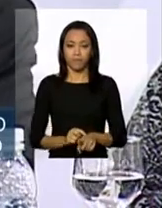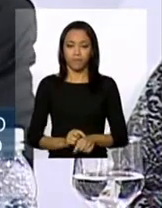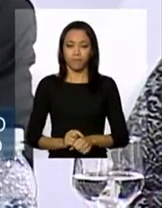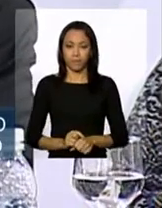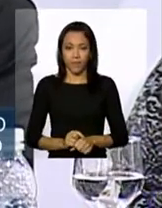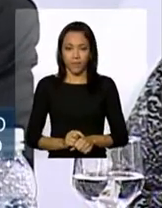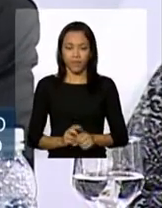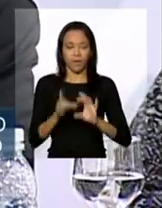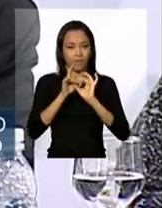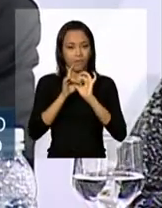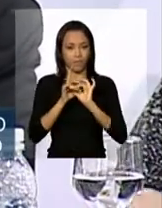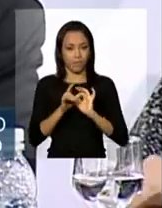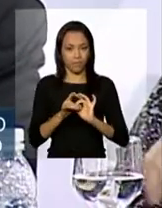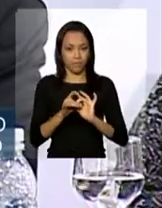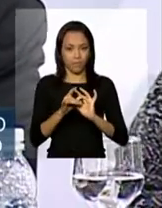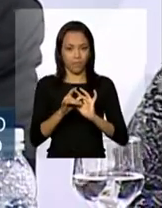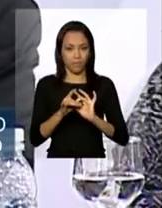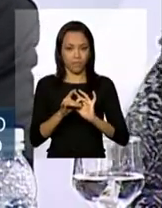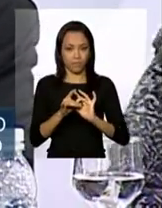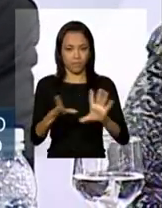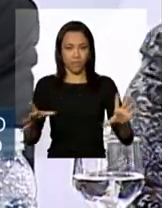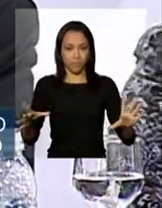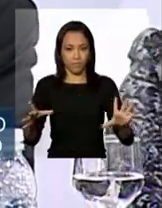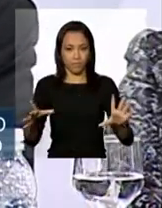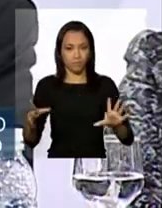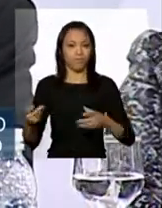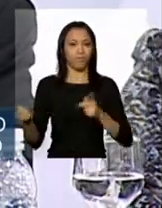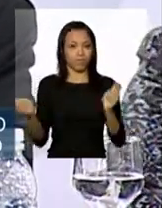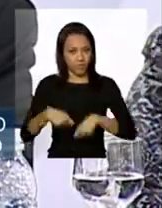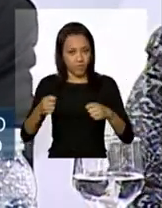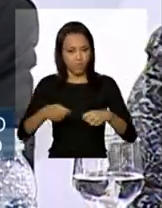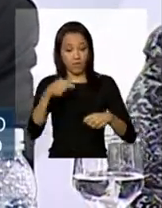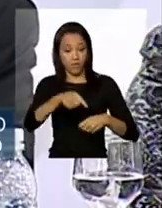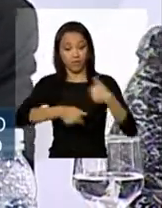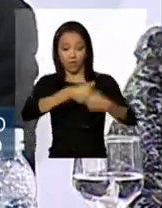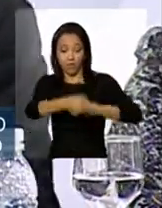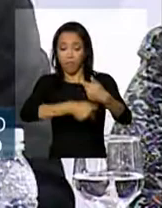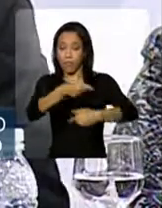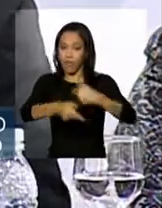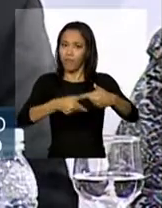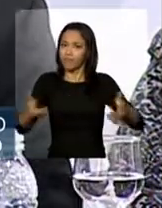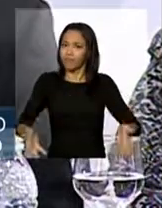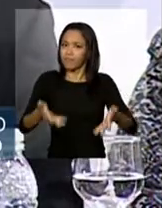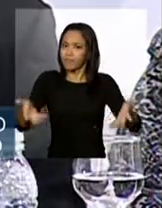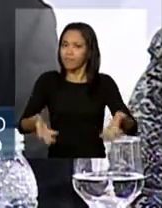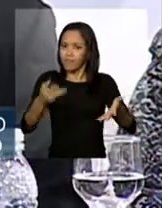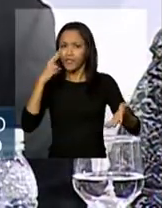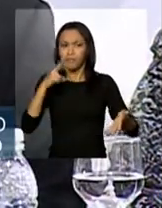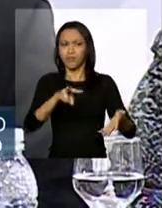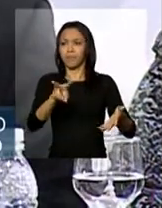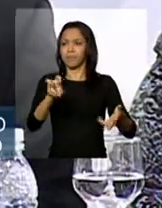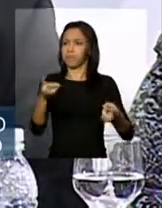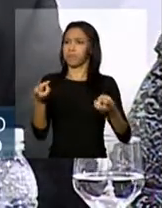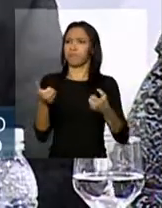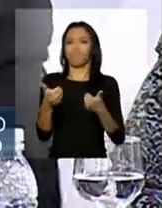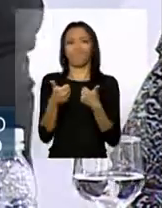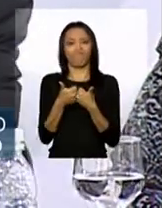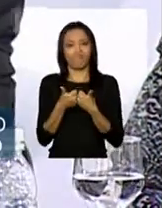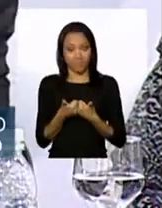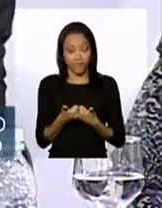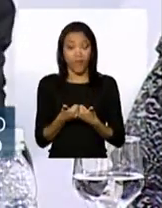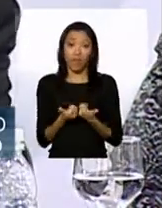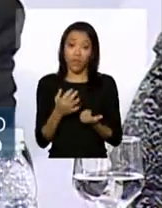e permitir que e contribuir para que esse trabalho floresça como a gente está vendo. Acho que o